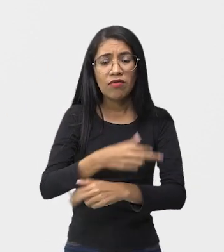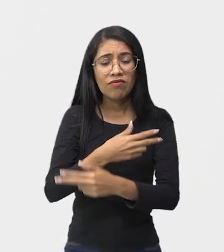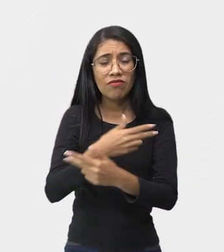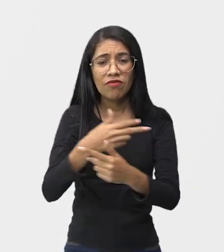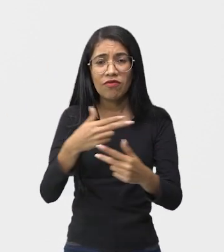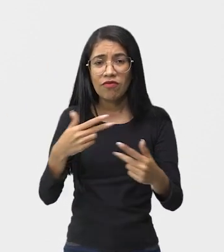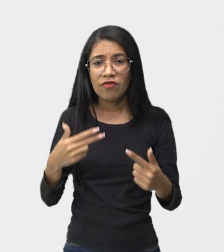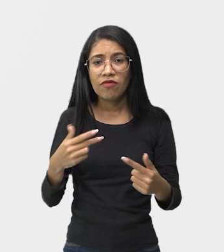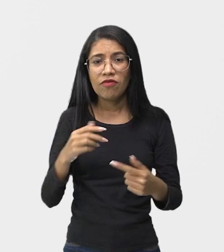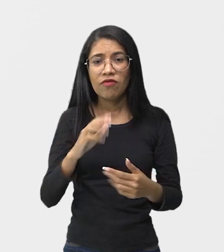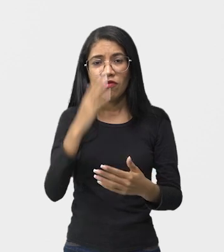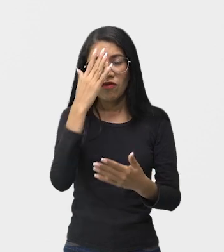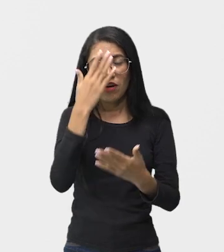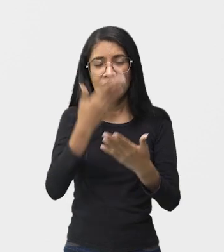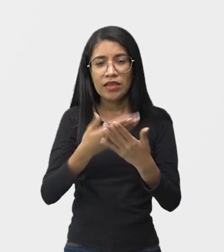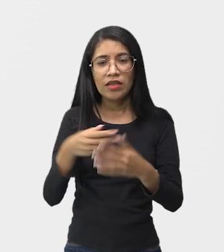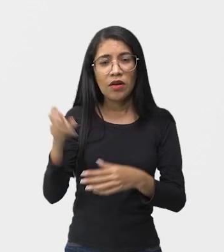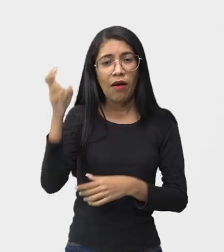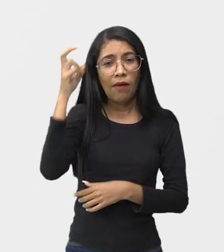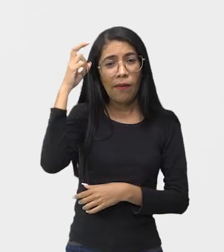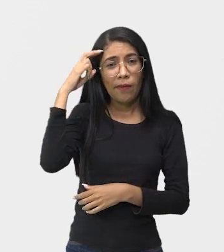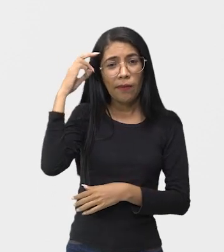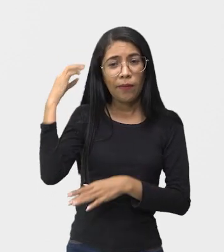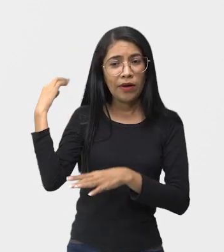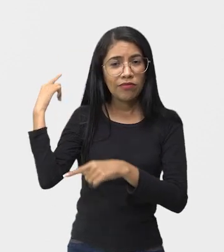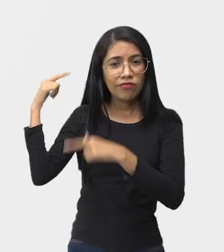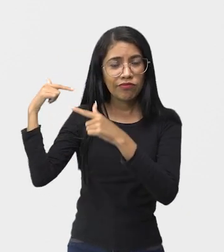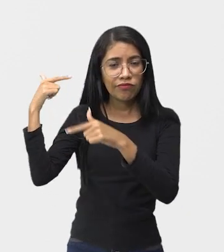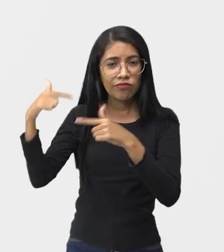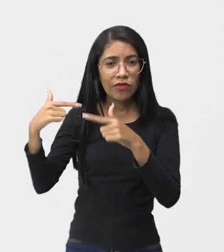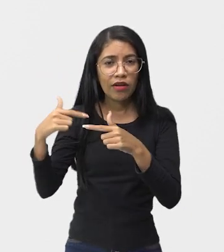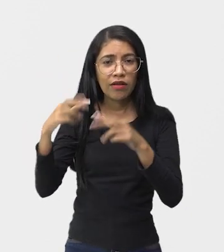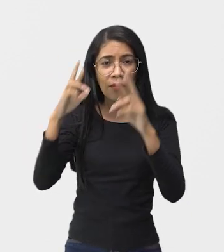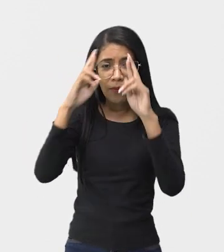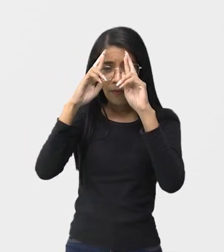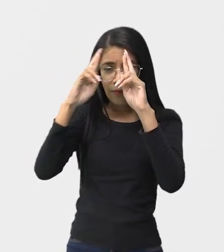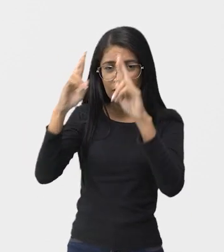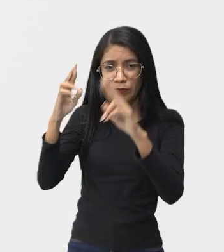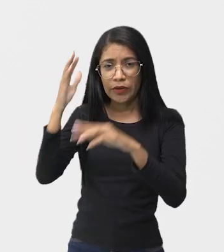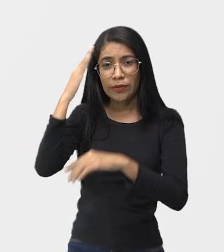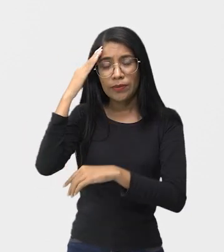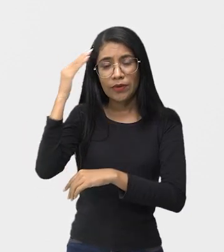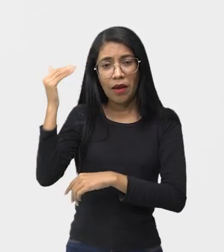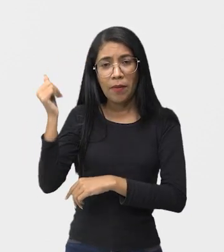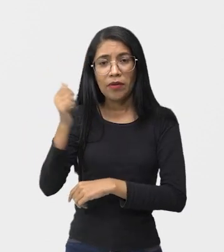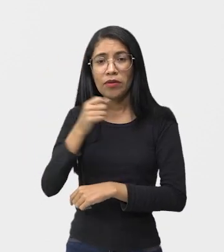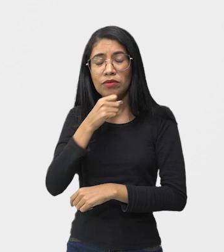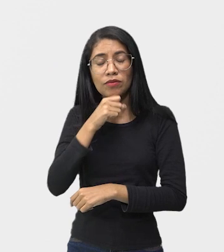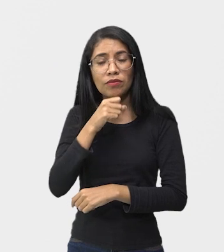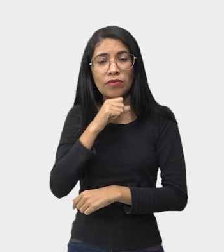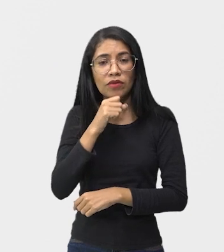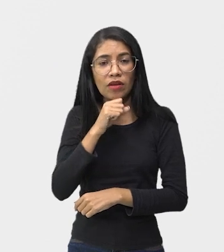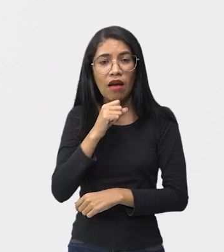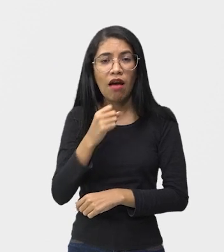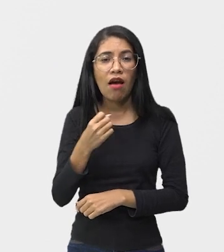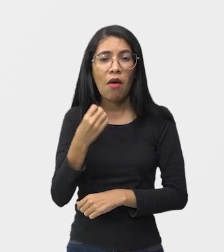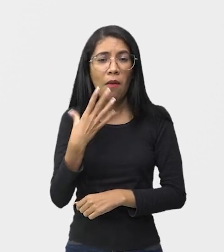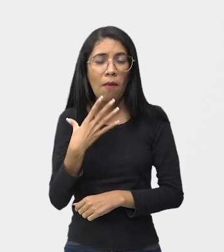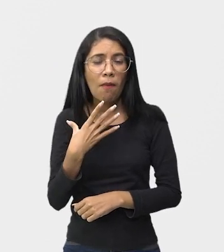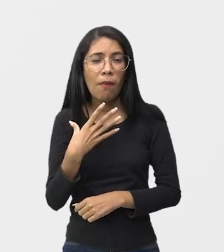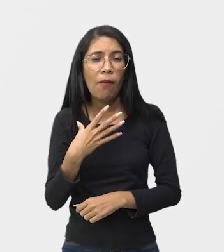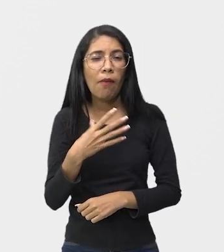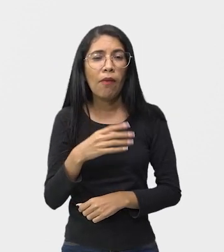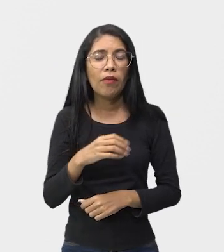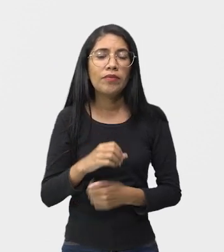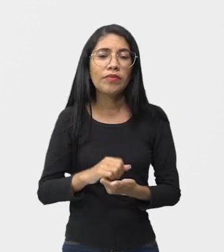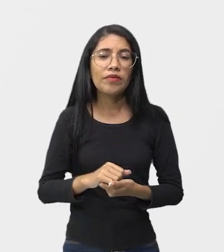que se caracterizam por cultura e ancestralidade. O respeito à sabedoria dos mais velhos, o bom caráter,